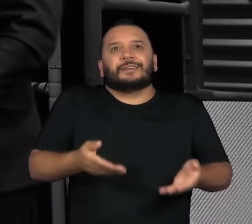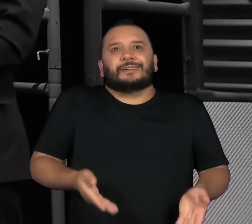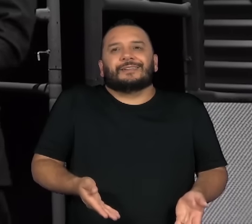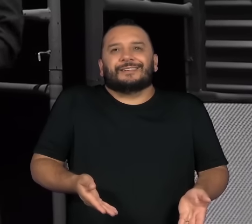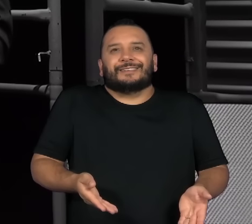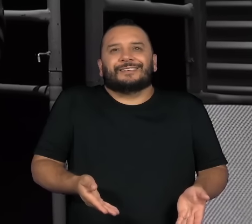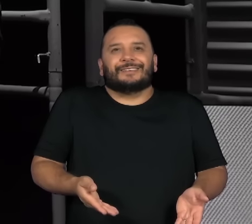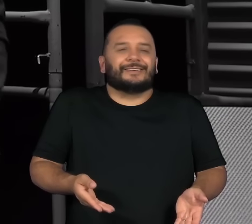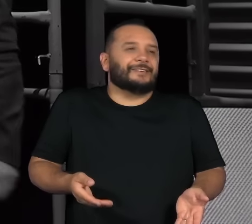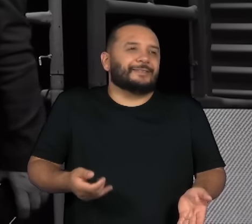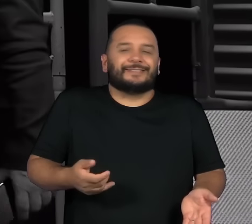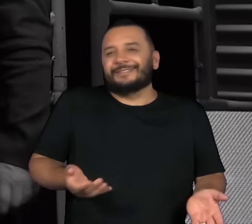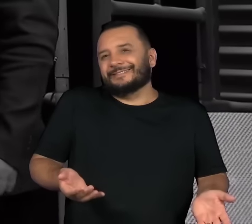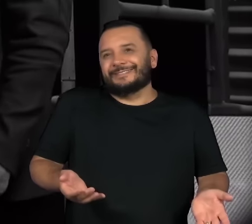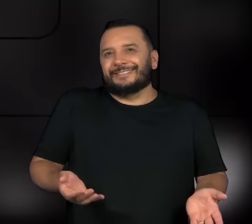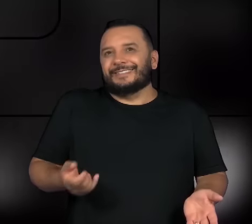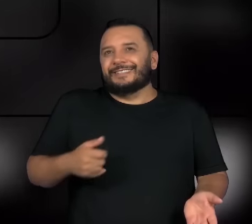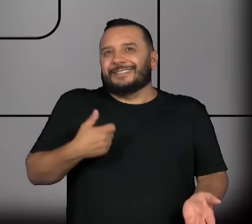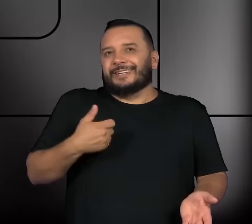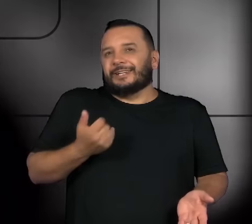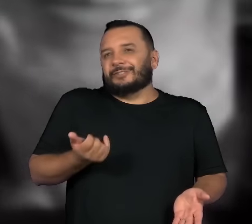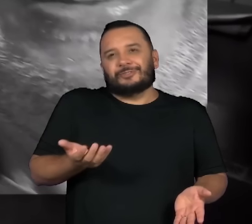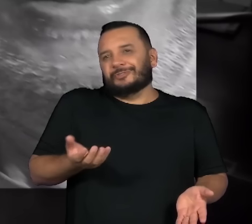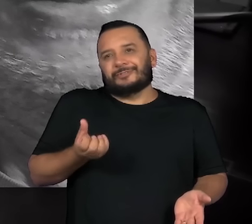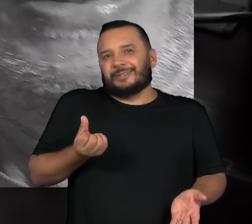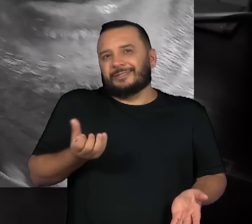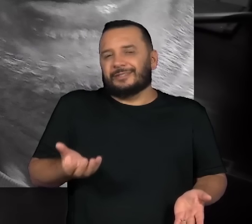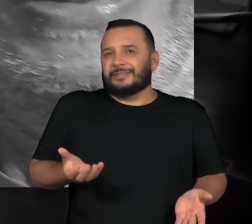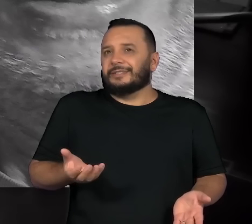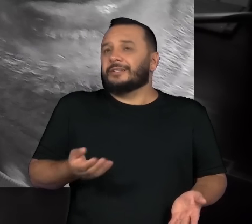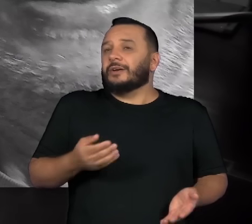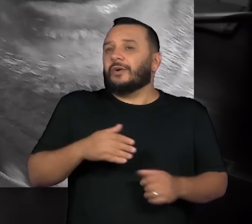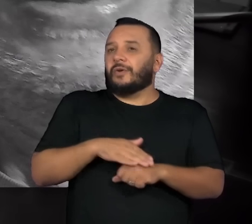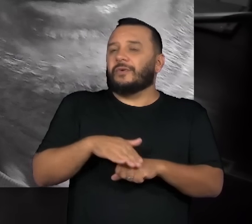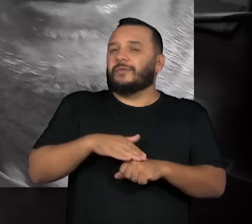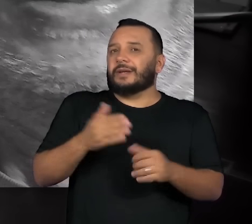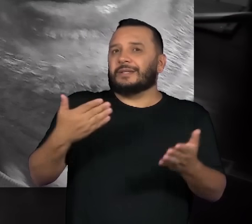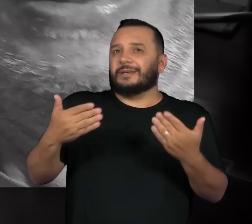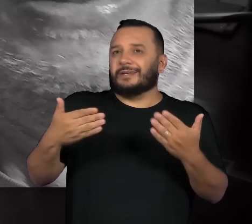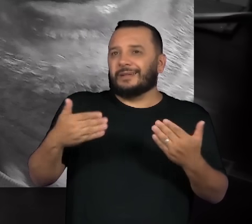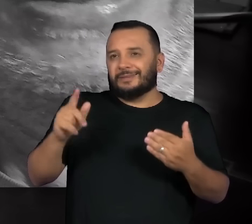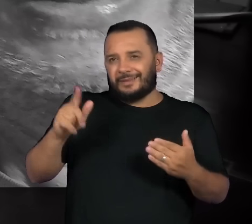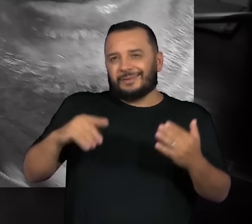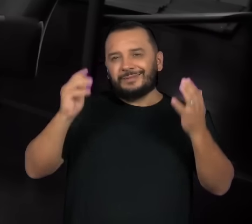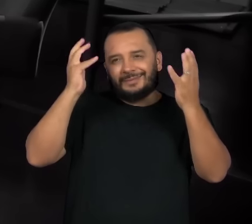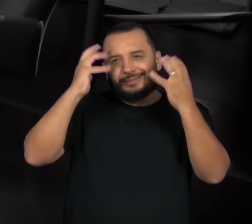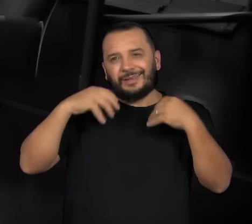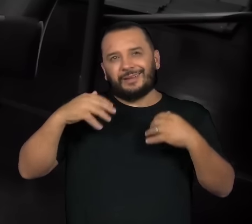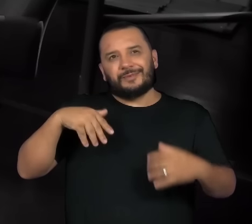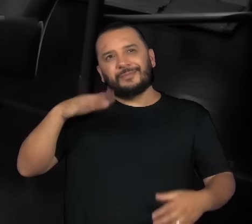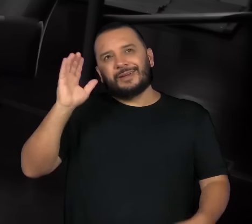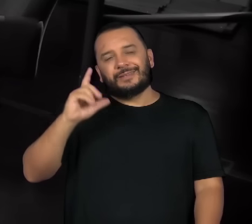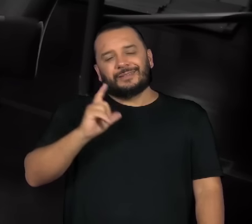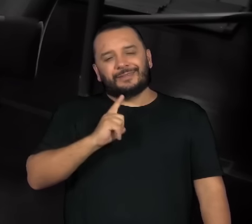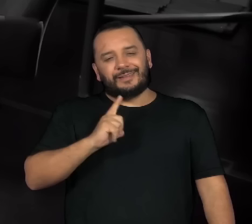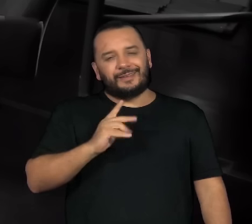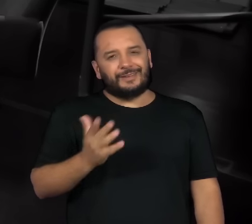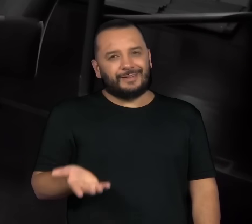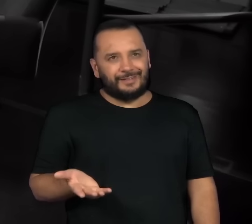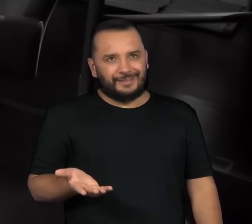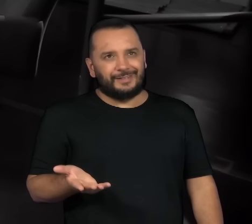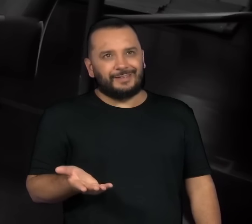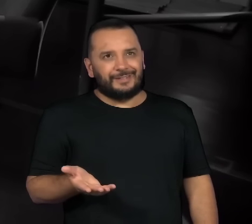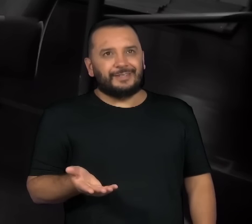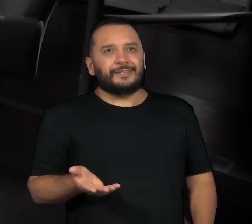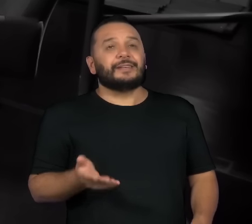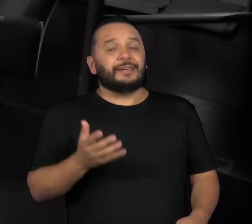anos. E eu tô por aí também. Conversa de criança é a conversa mais séria que existe. Exatamente. Sabe com que eu aprendi